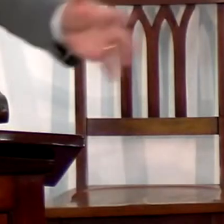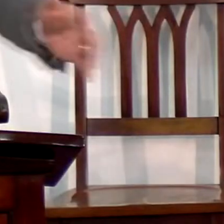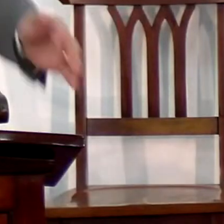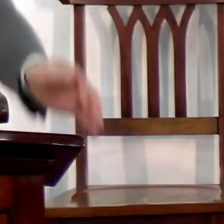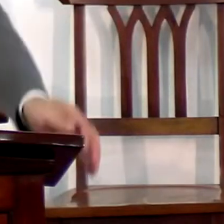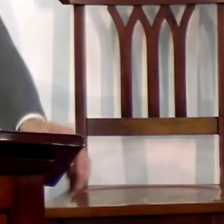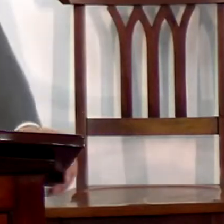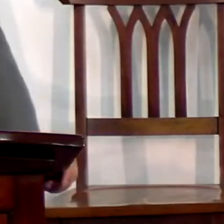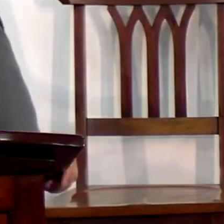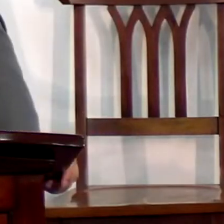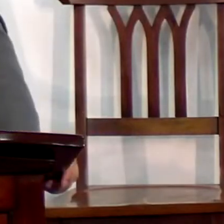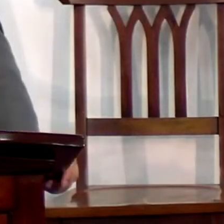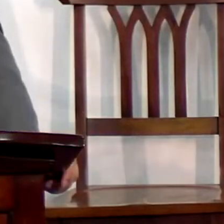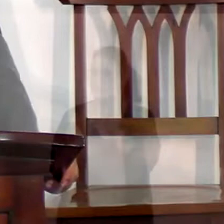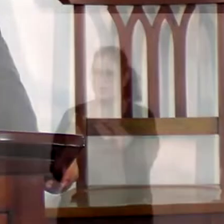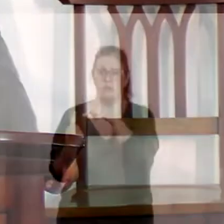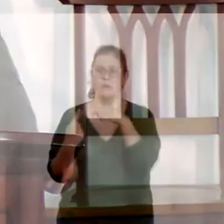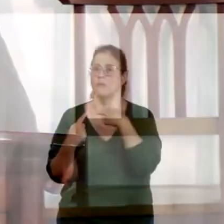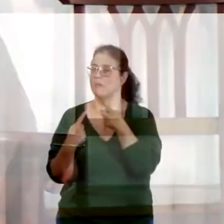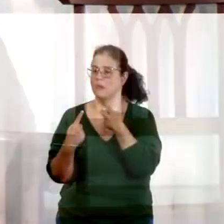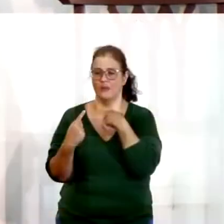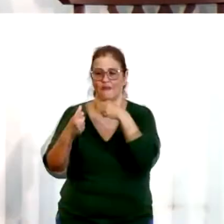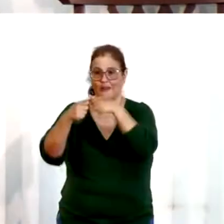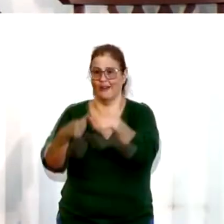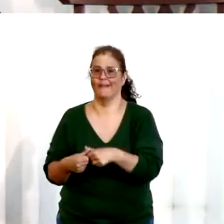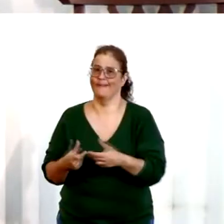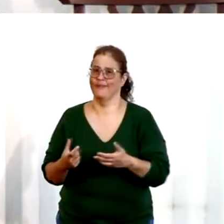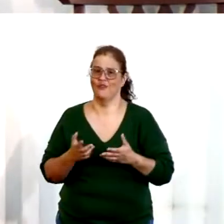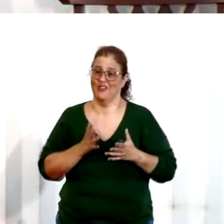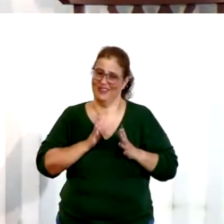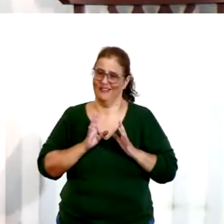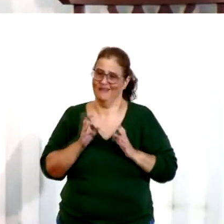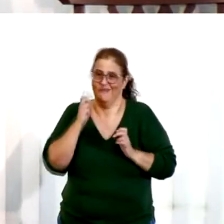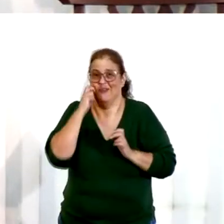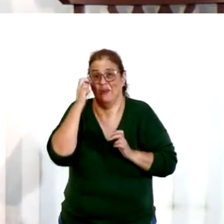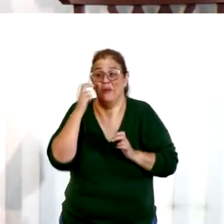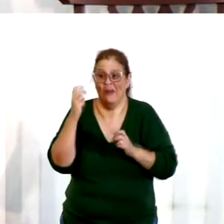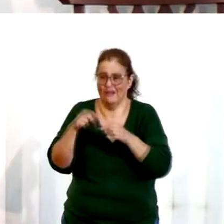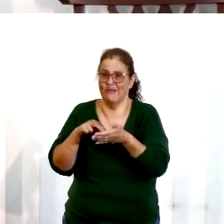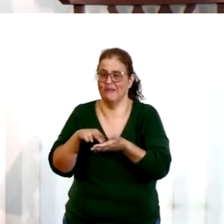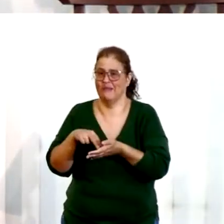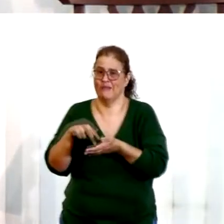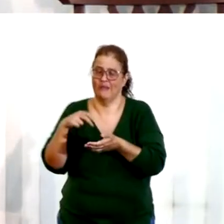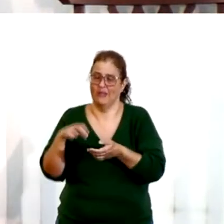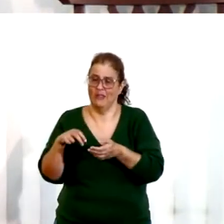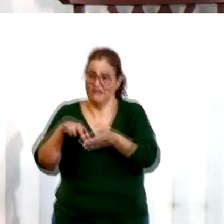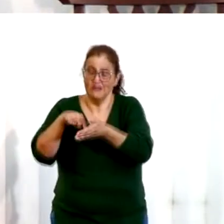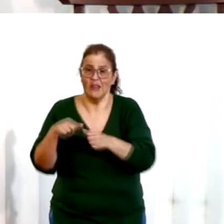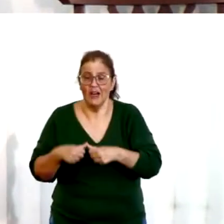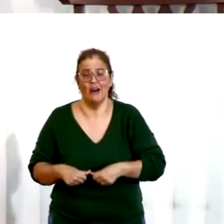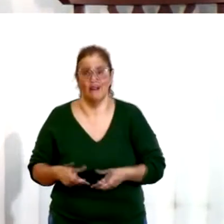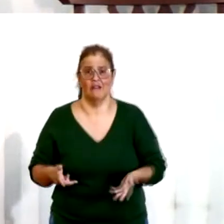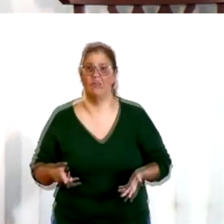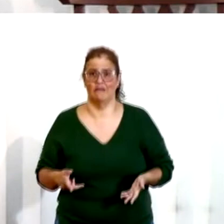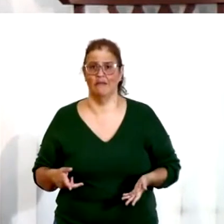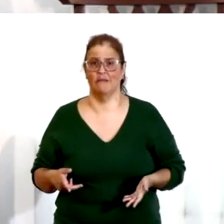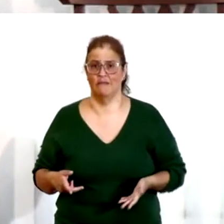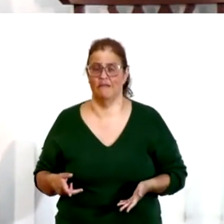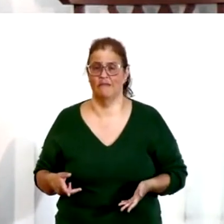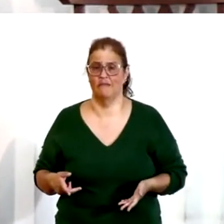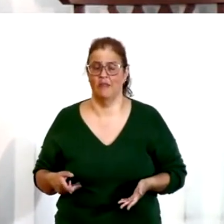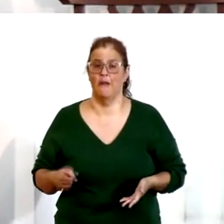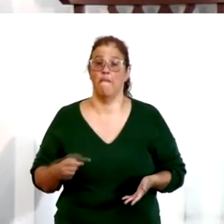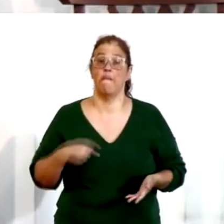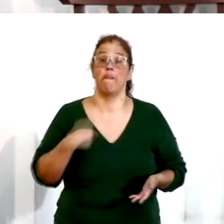naquele ambiente com aquilo. Meus irmãos, nós fomos treinados na